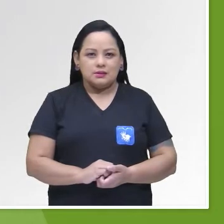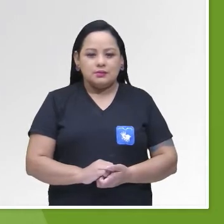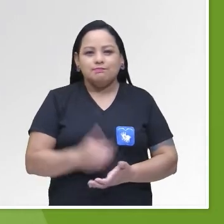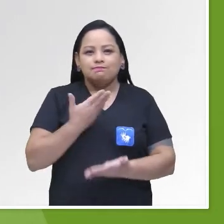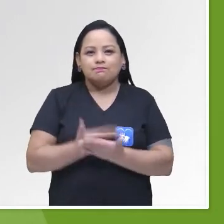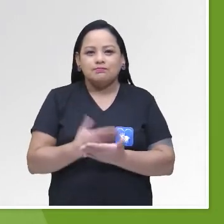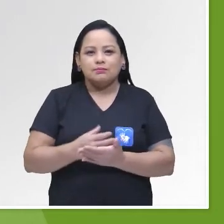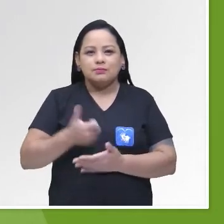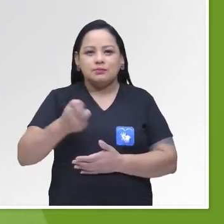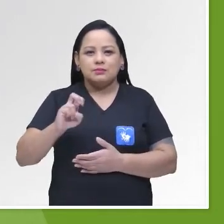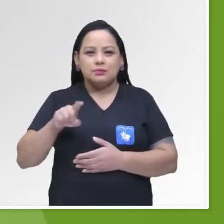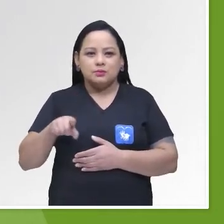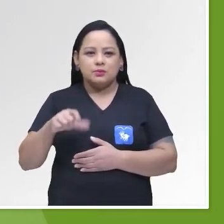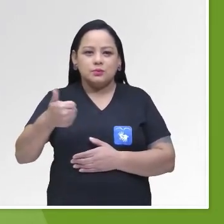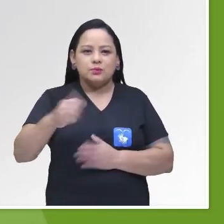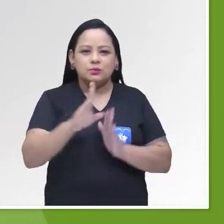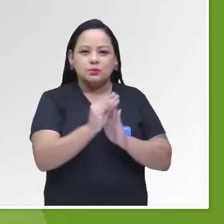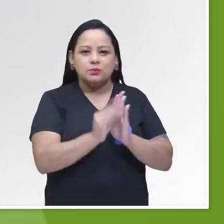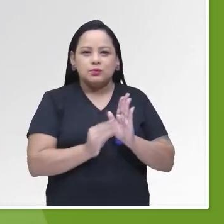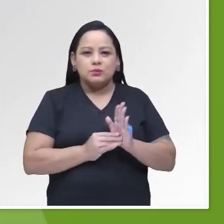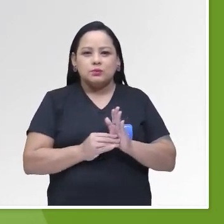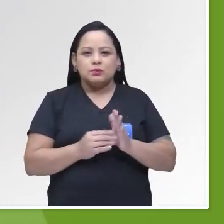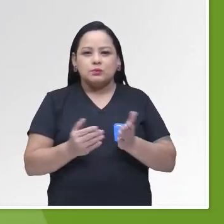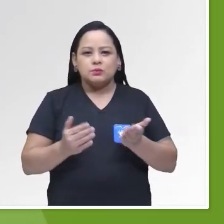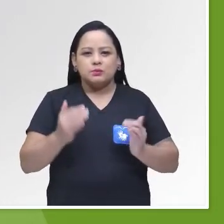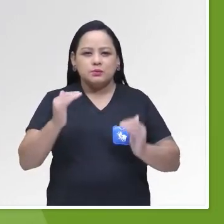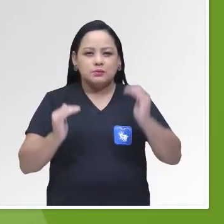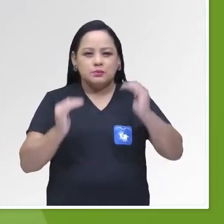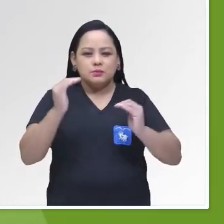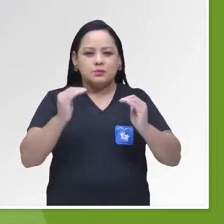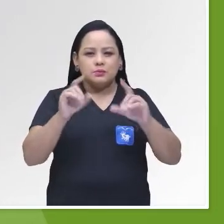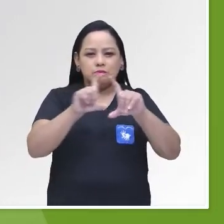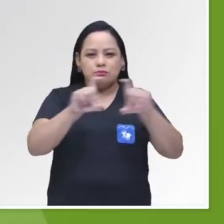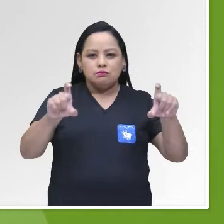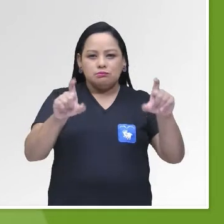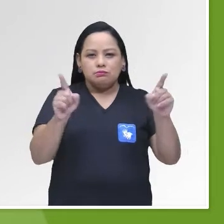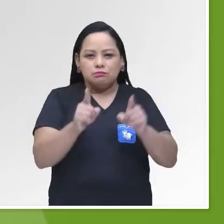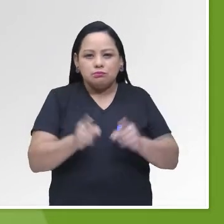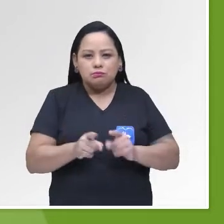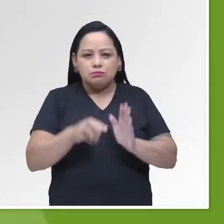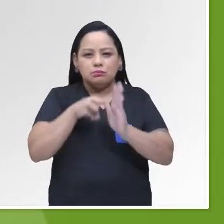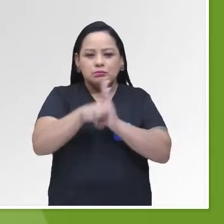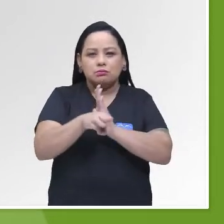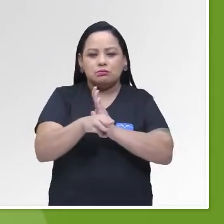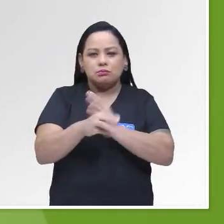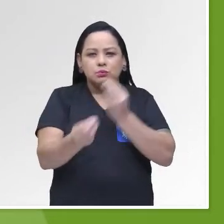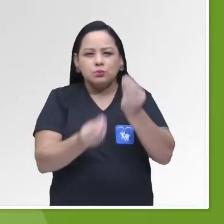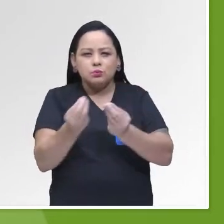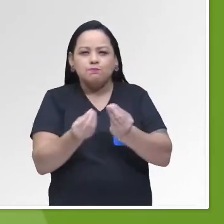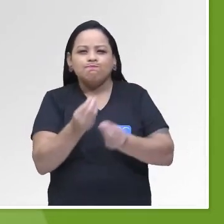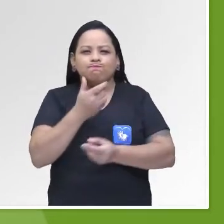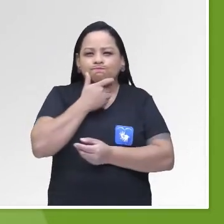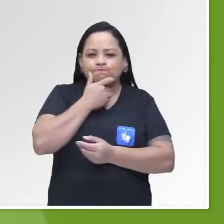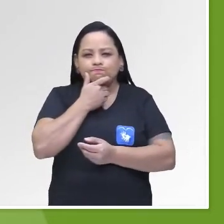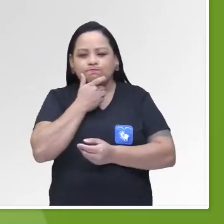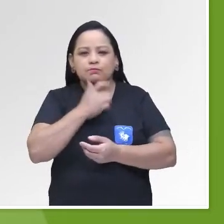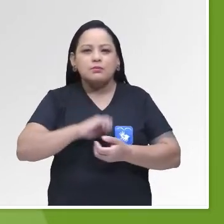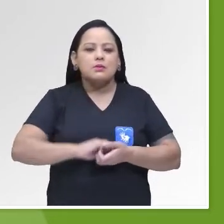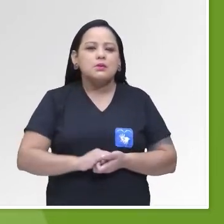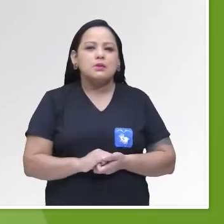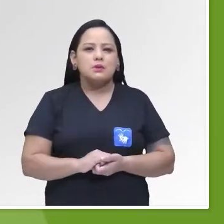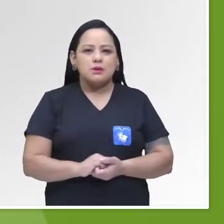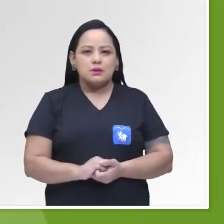Aula 15.1. Conteúdo: balanceamento de equações, método por tentativas.